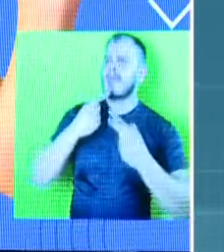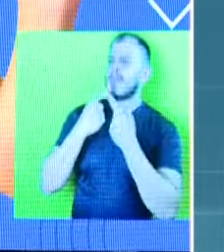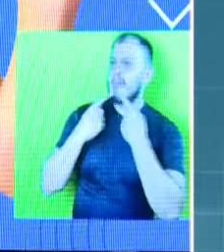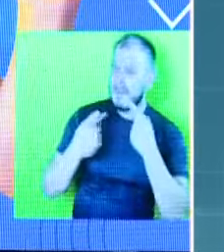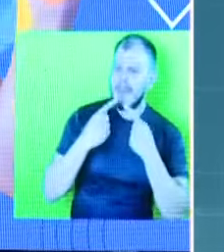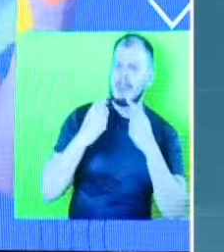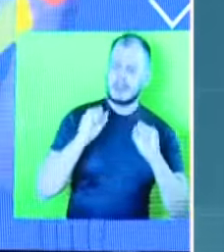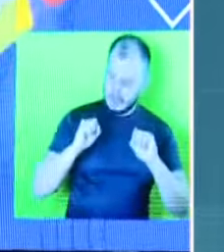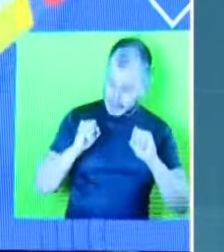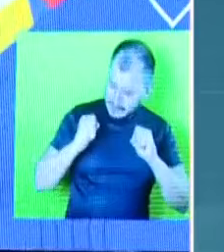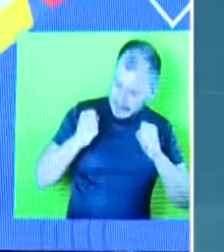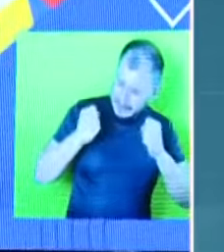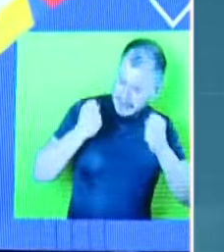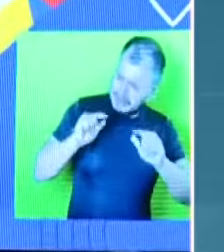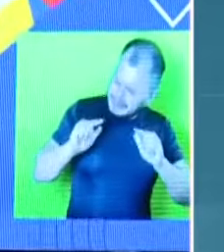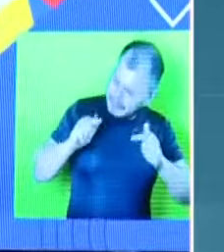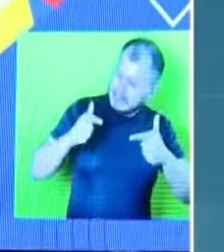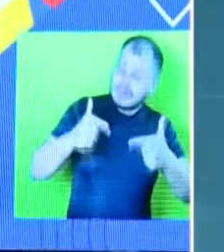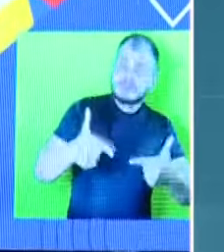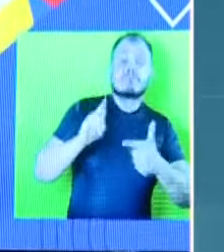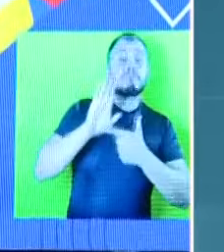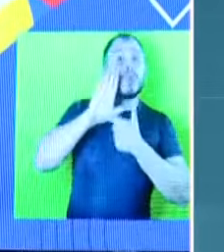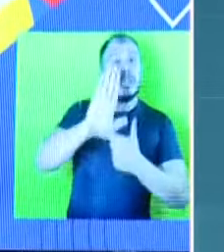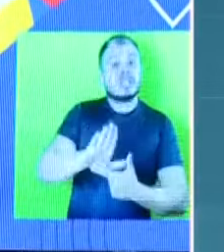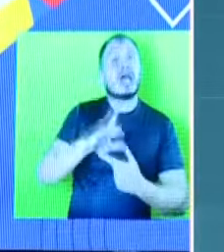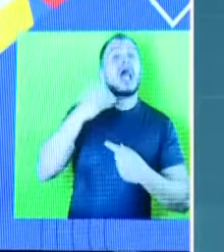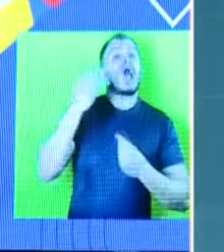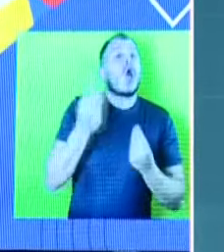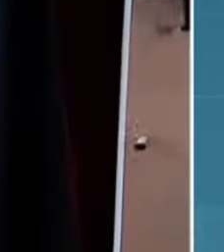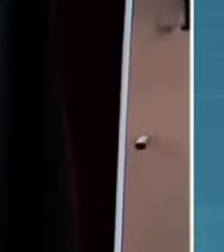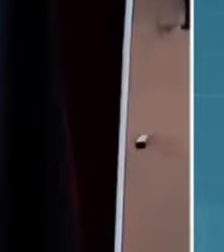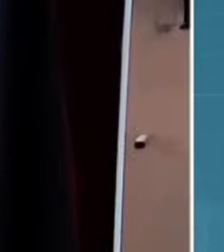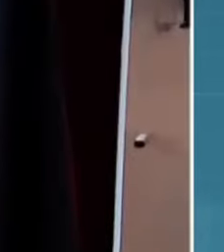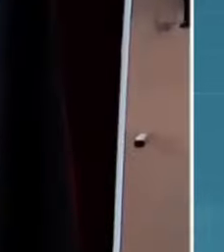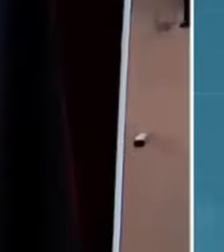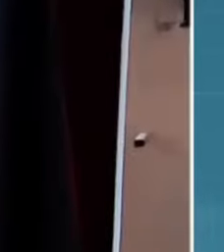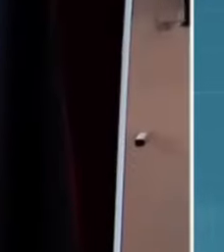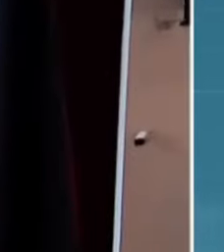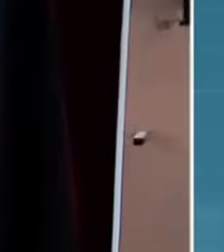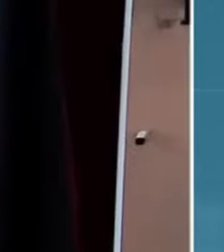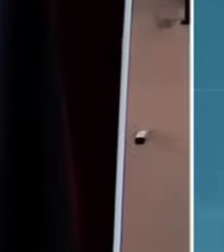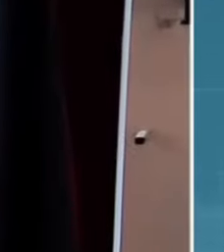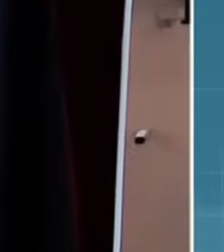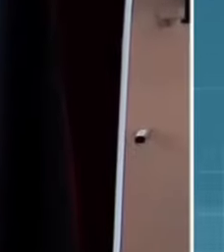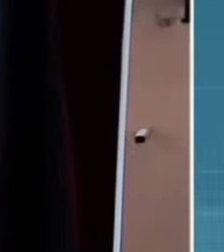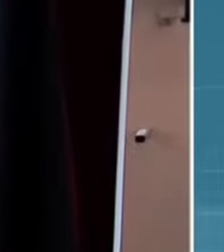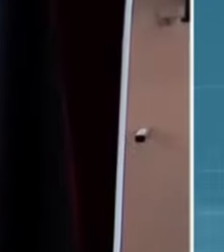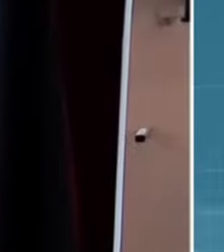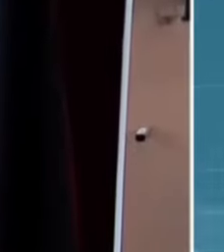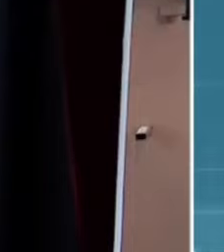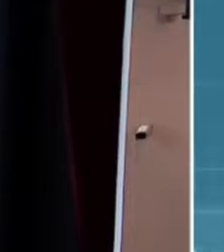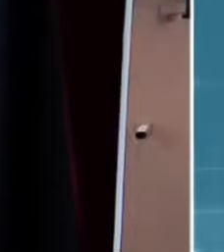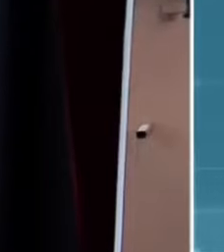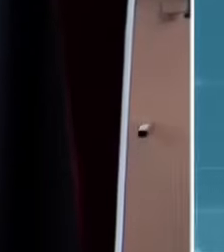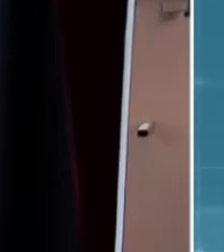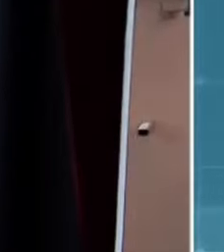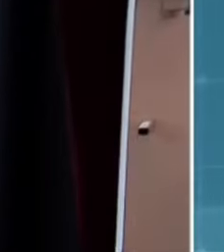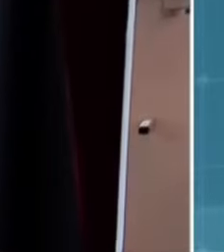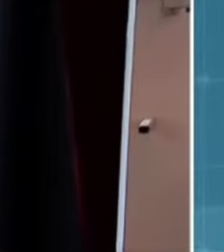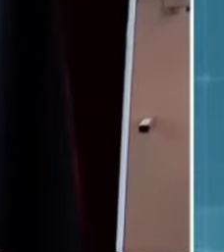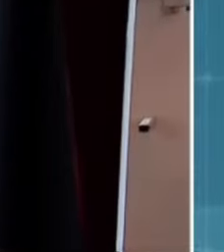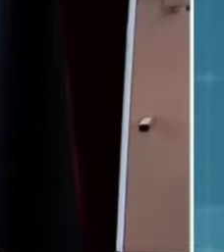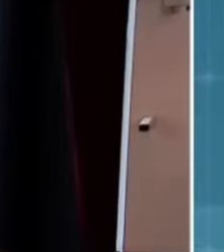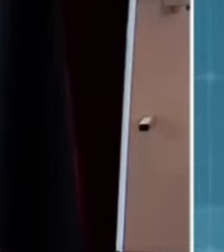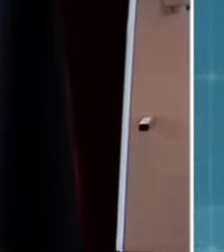somente taba tamaral foi quem pôde utilizar o microfone para falar ela é foi a propositora desse projeto lá na